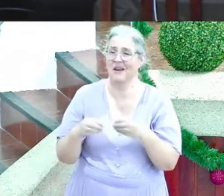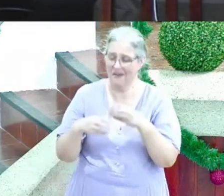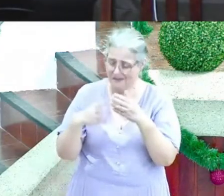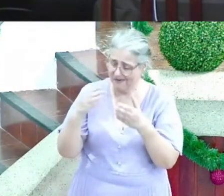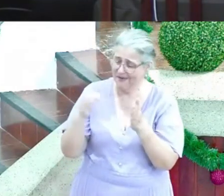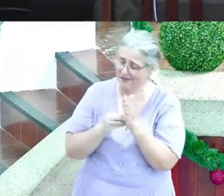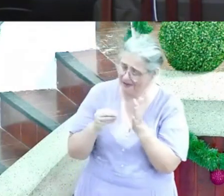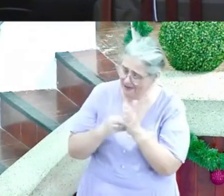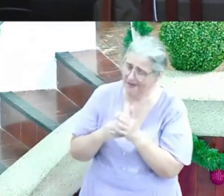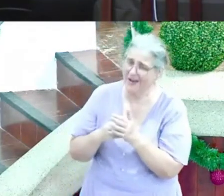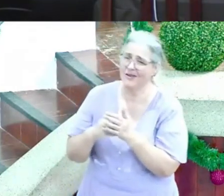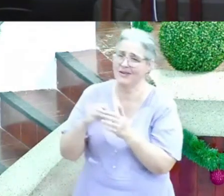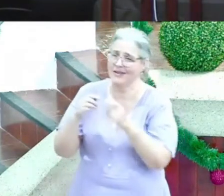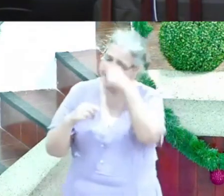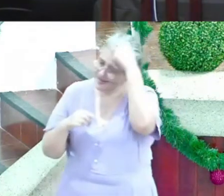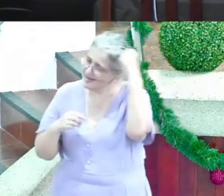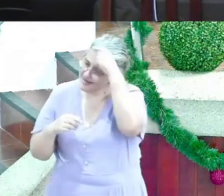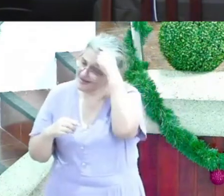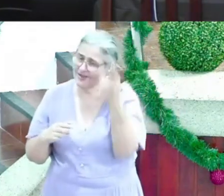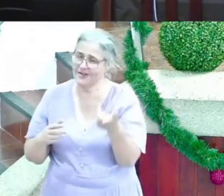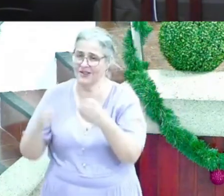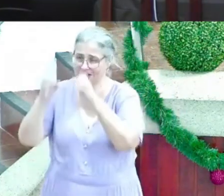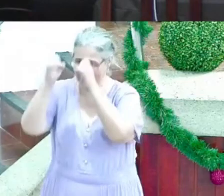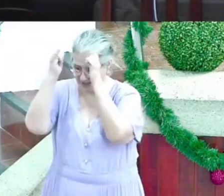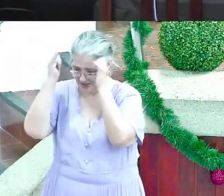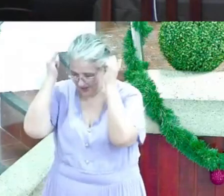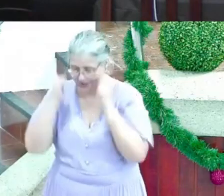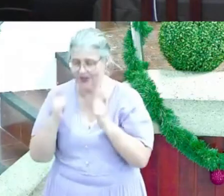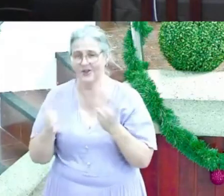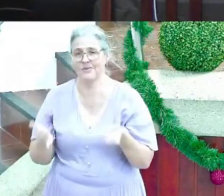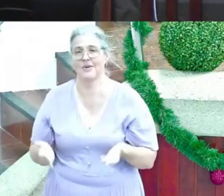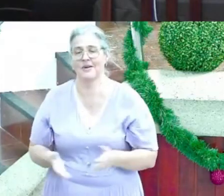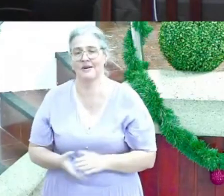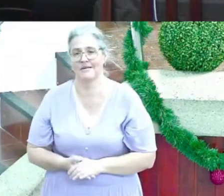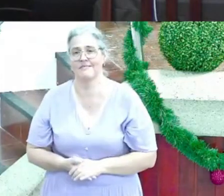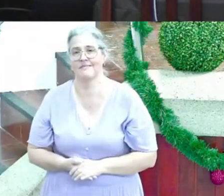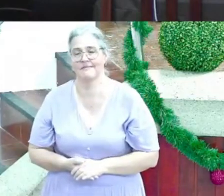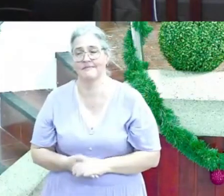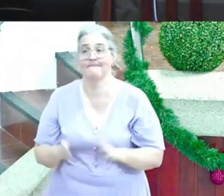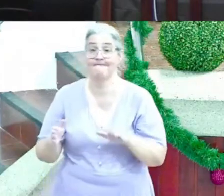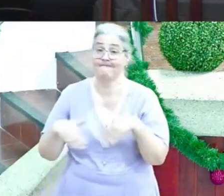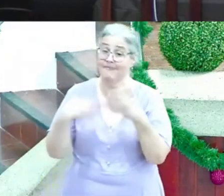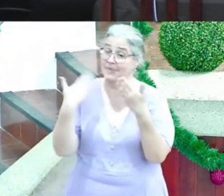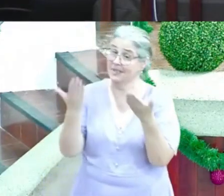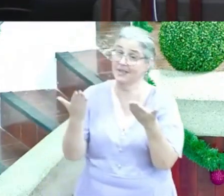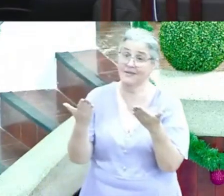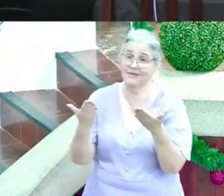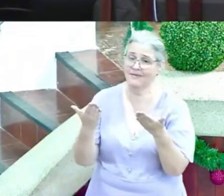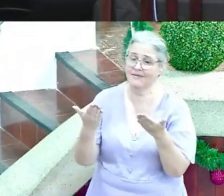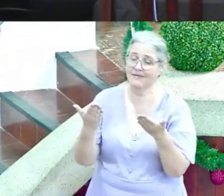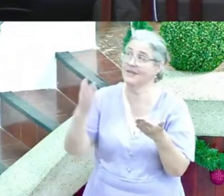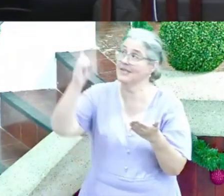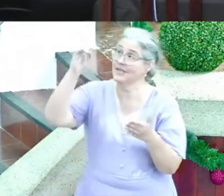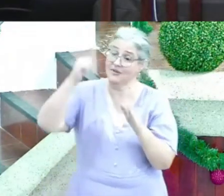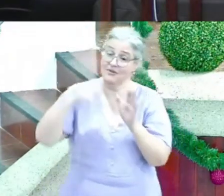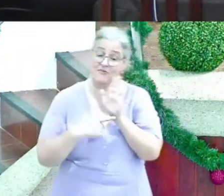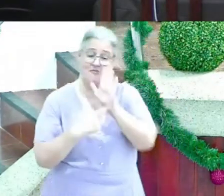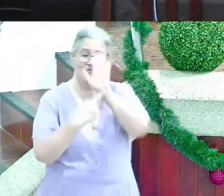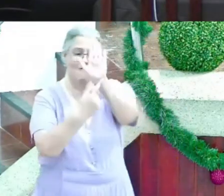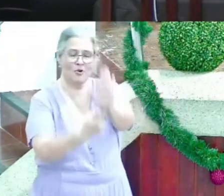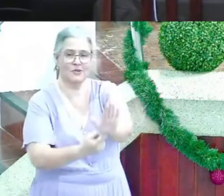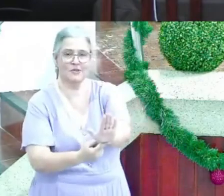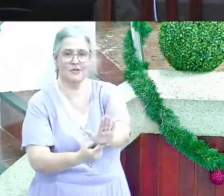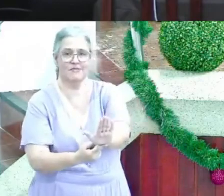Deus, o Senhor nos traz um sinal por iniciativa